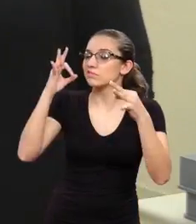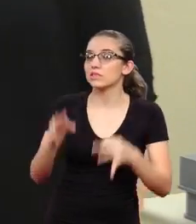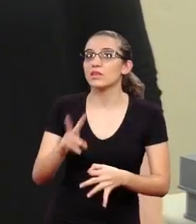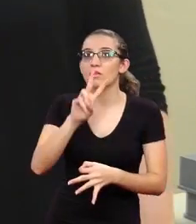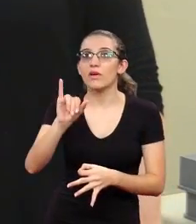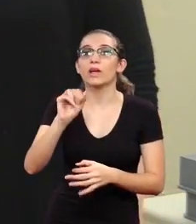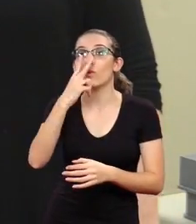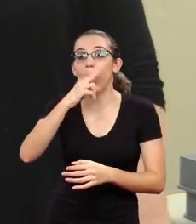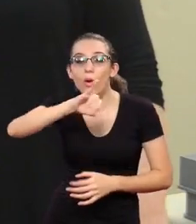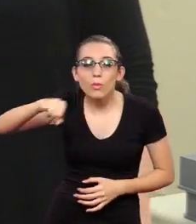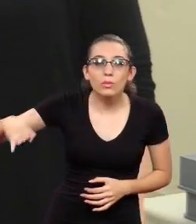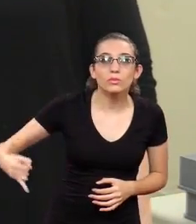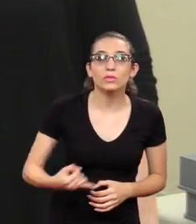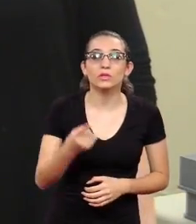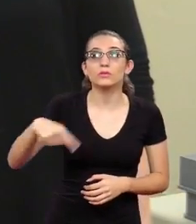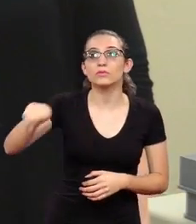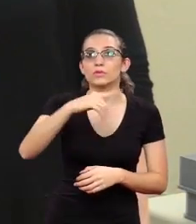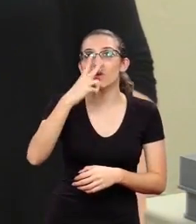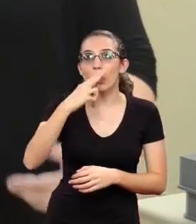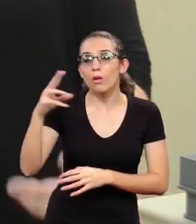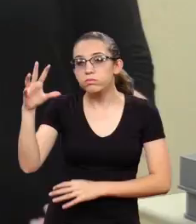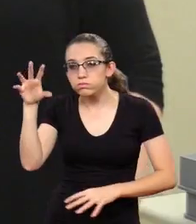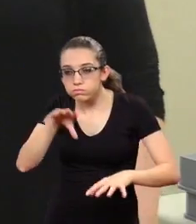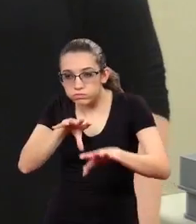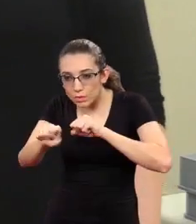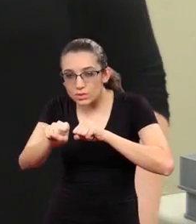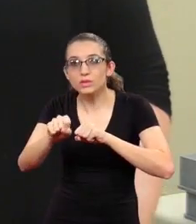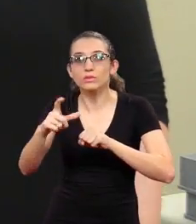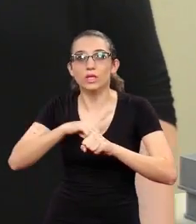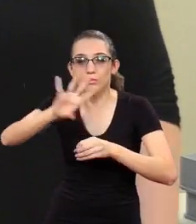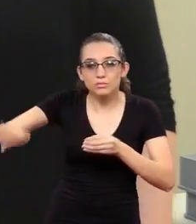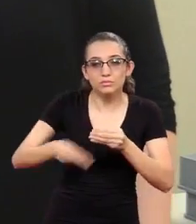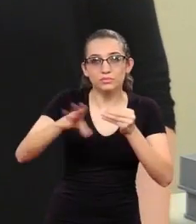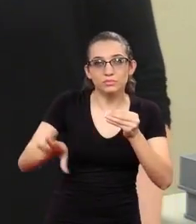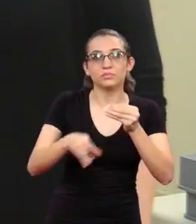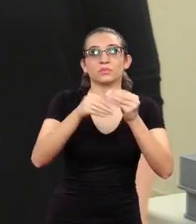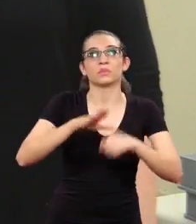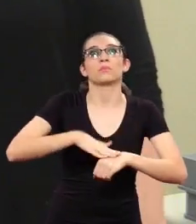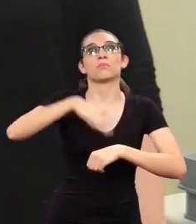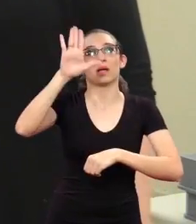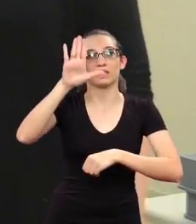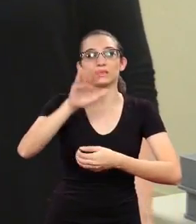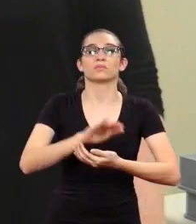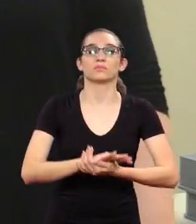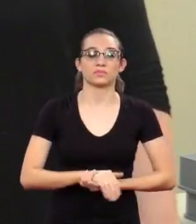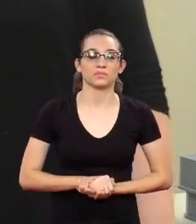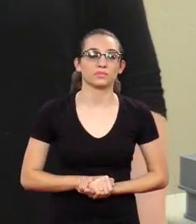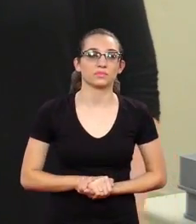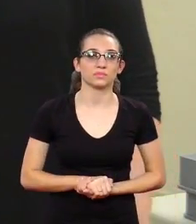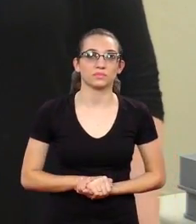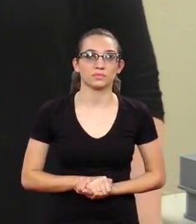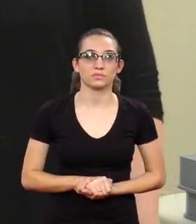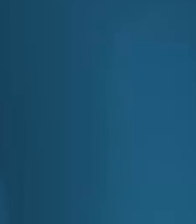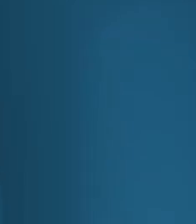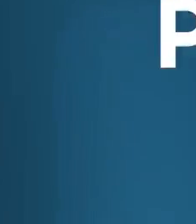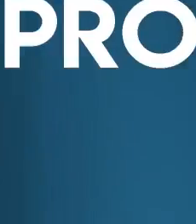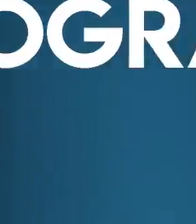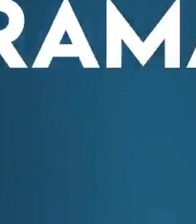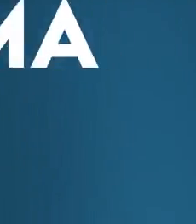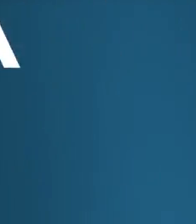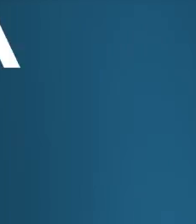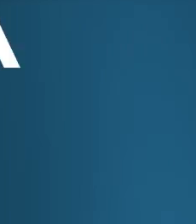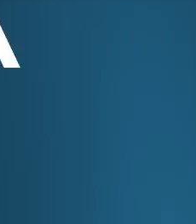tem alguma coisa que interessa bastante vocês participarem e com certeza vai ser uma baita oportunidade de vocês expandirem um pouco mais a formação.